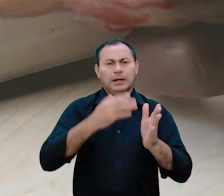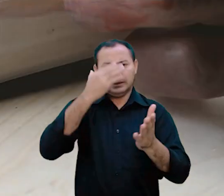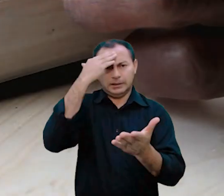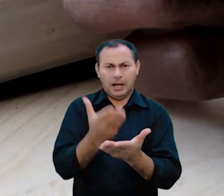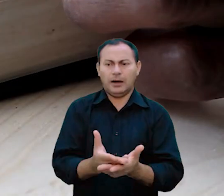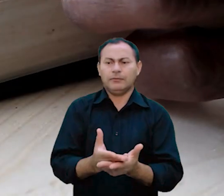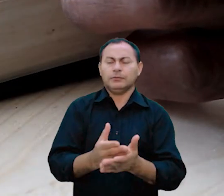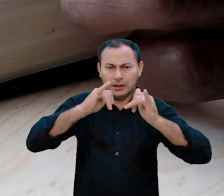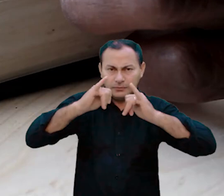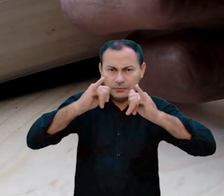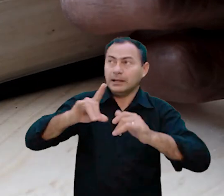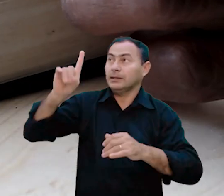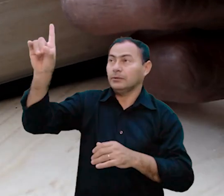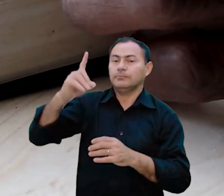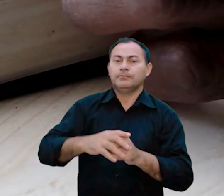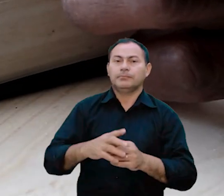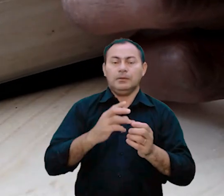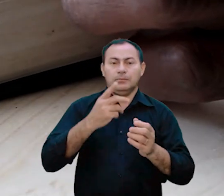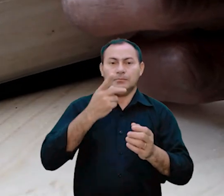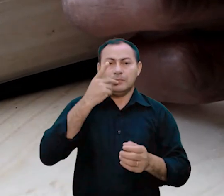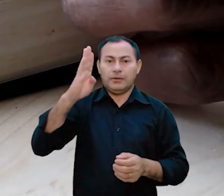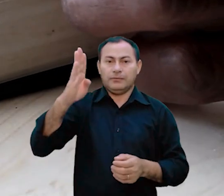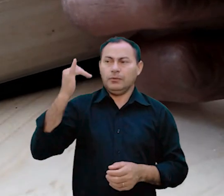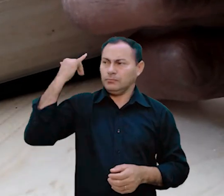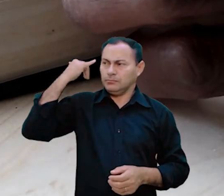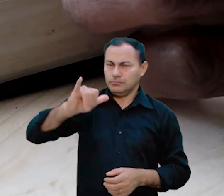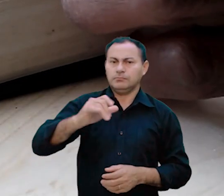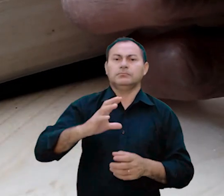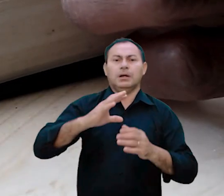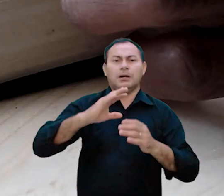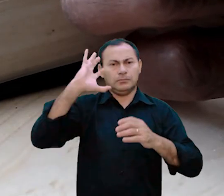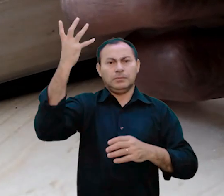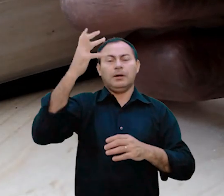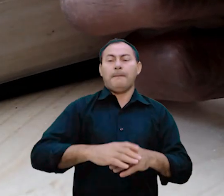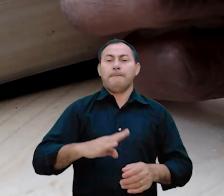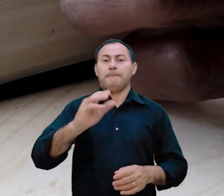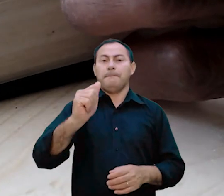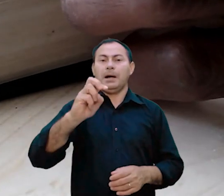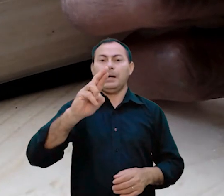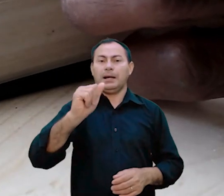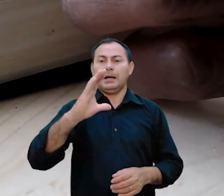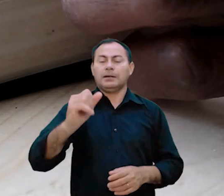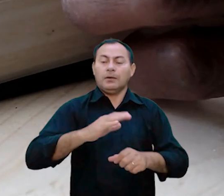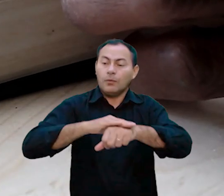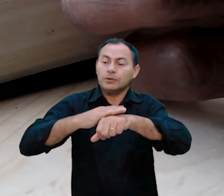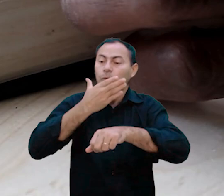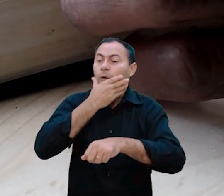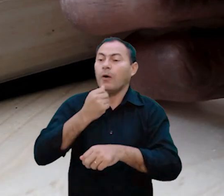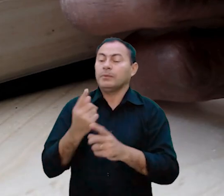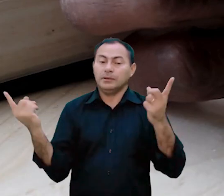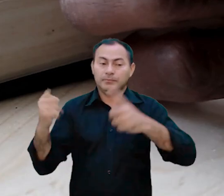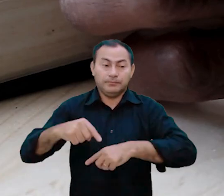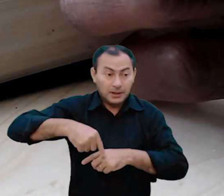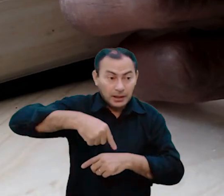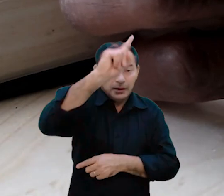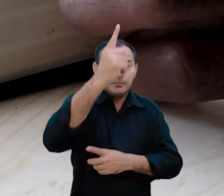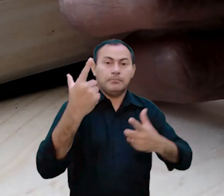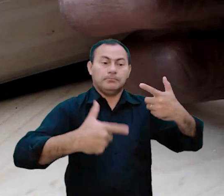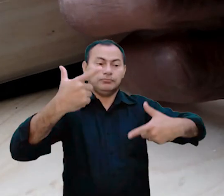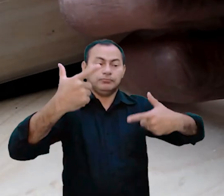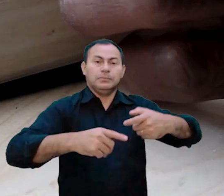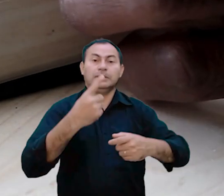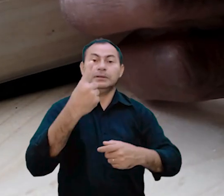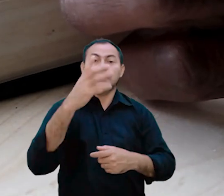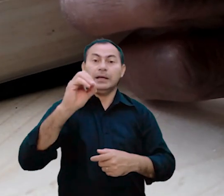na sua profecia. É interessante notar que a profecia se cumpriu. Quando Baraque falou com seus homens e os desafiou a sair